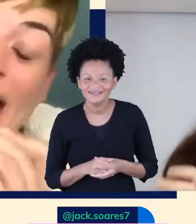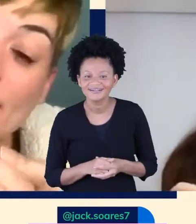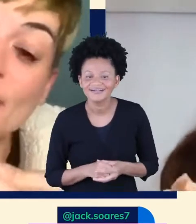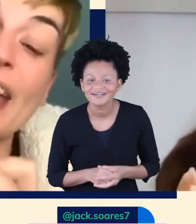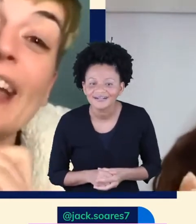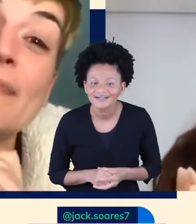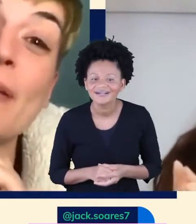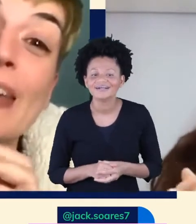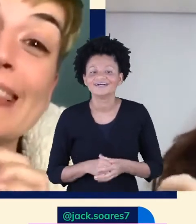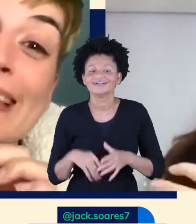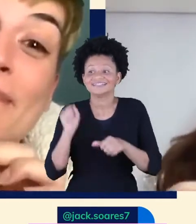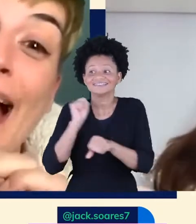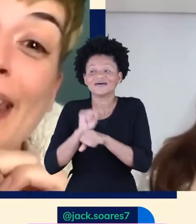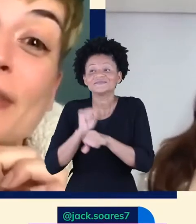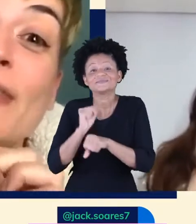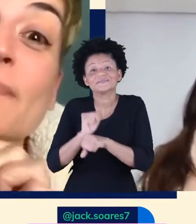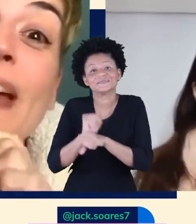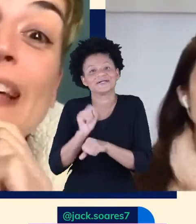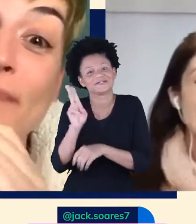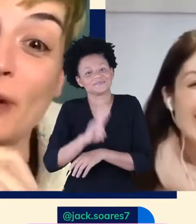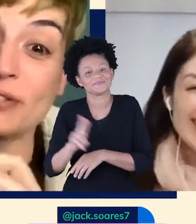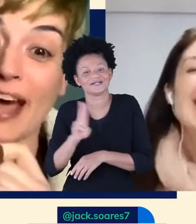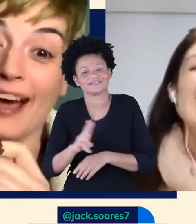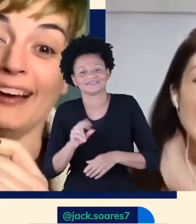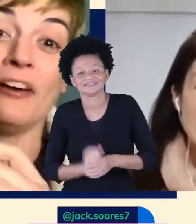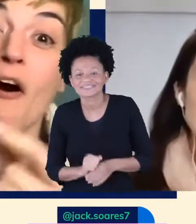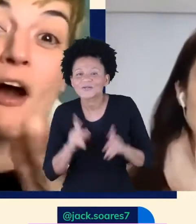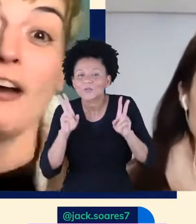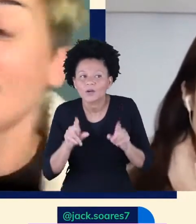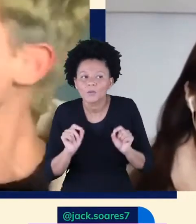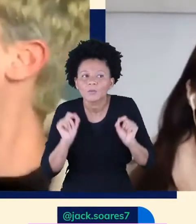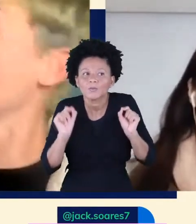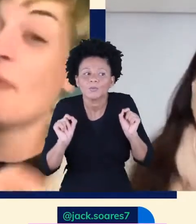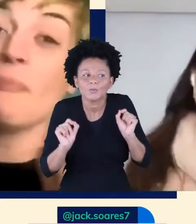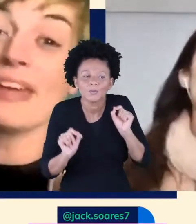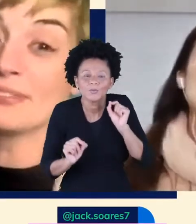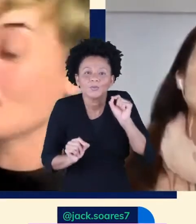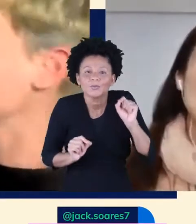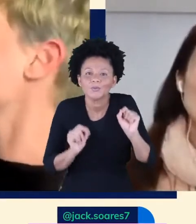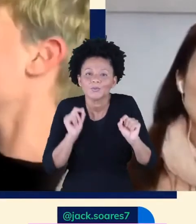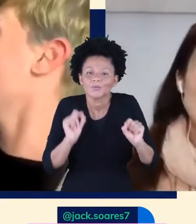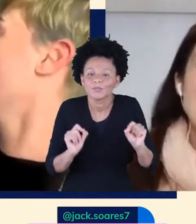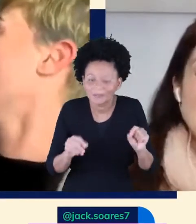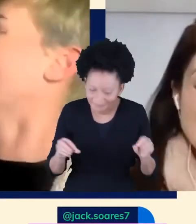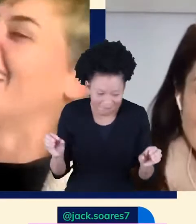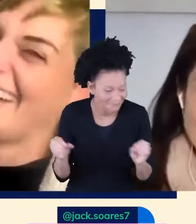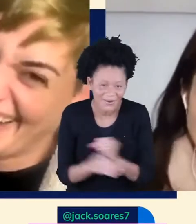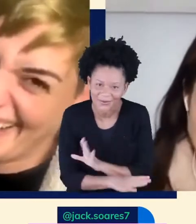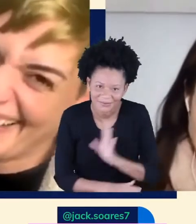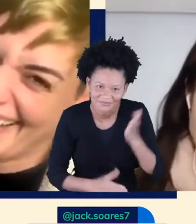Ganhei, Ah, não, ganhei vovó. da Samara, eu tava esperando pra usar. Ó, que momento. Então pronto.